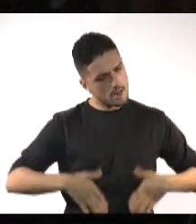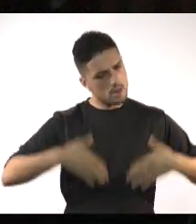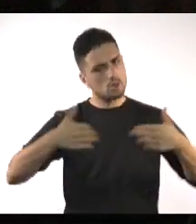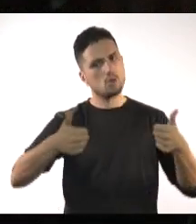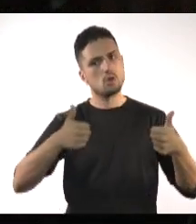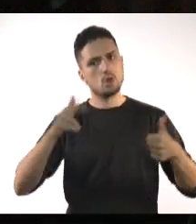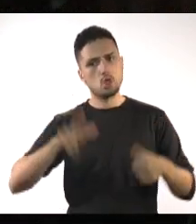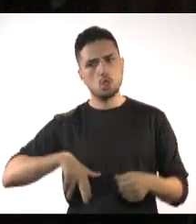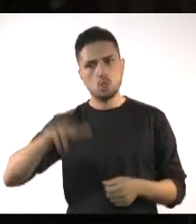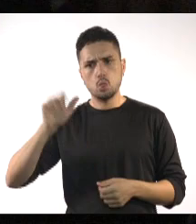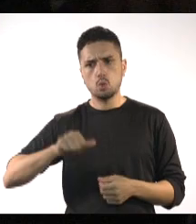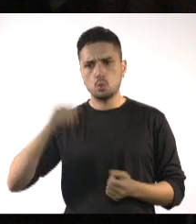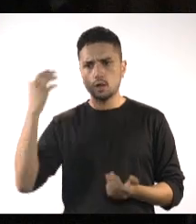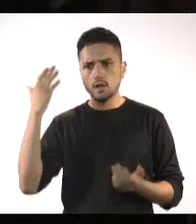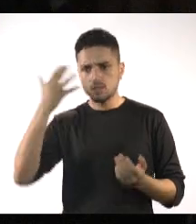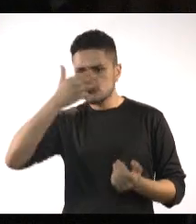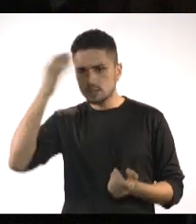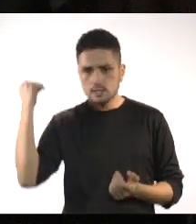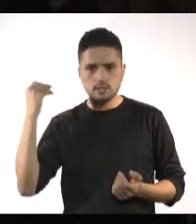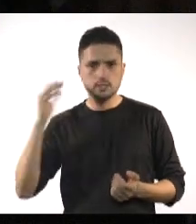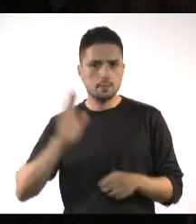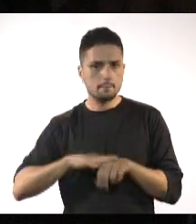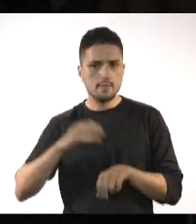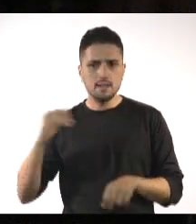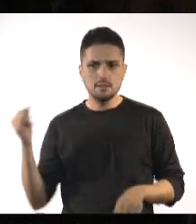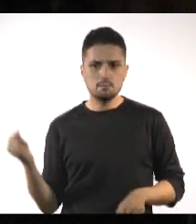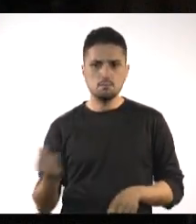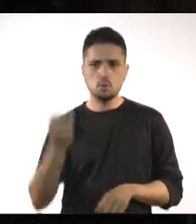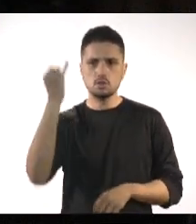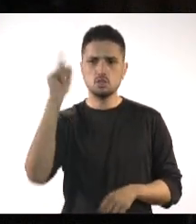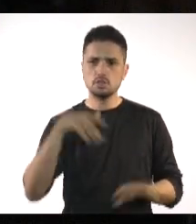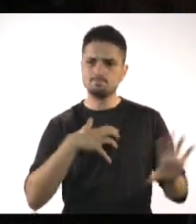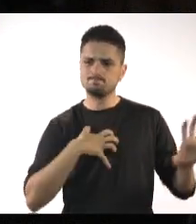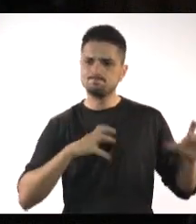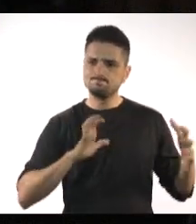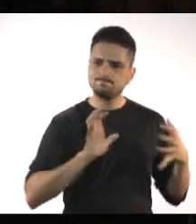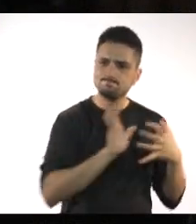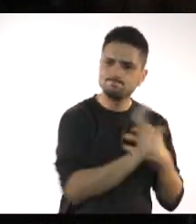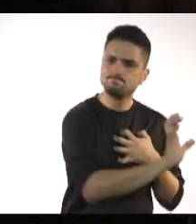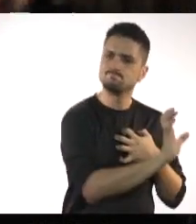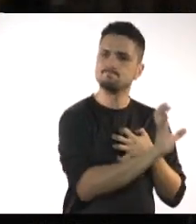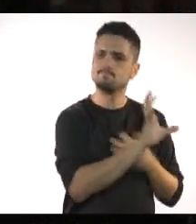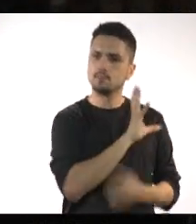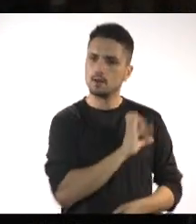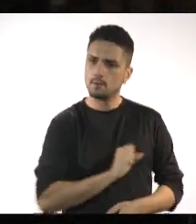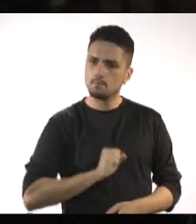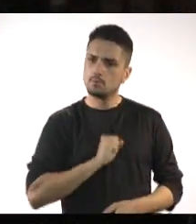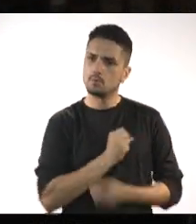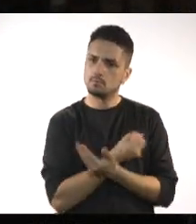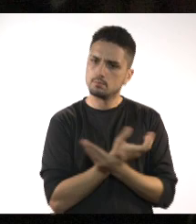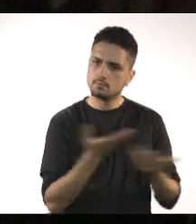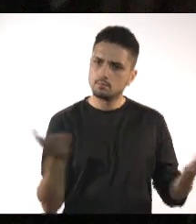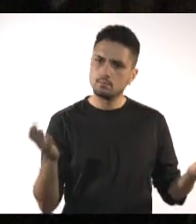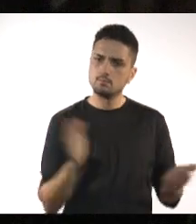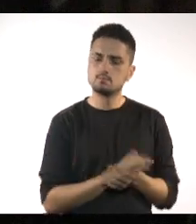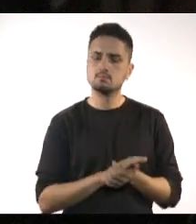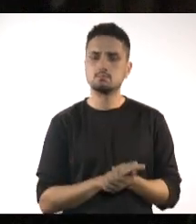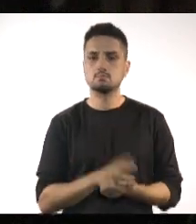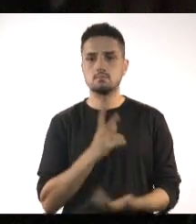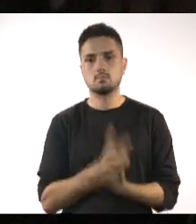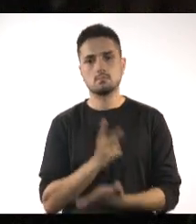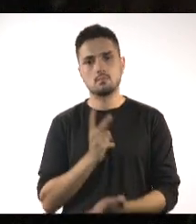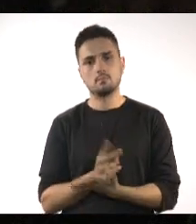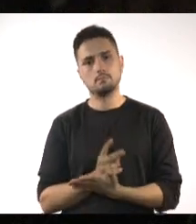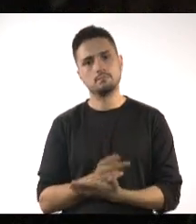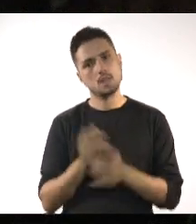perder a dimensão mais importante, que é a dimensão da fraternidade, da solidariedade. Então, que cada vez mais, que essa campanha